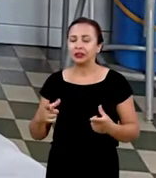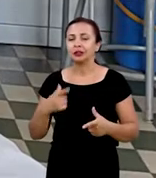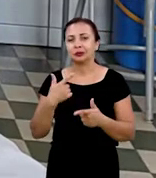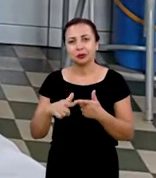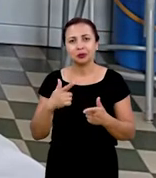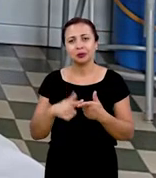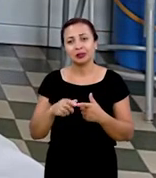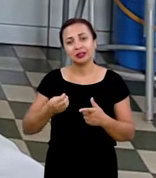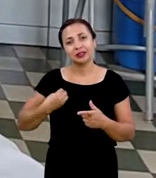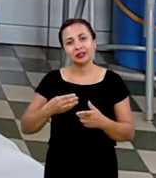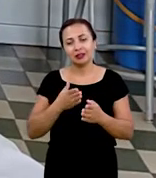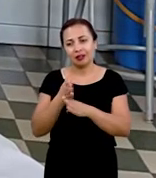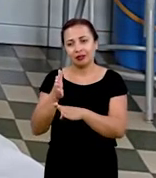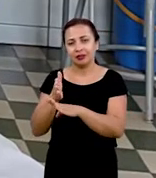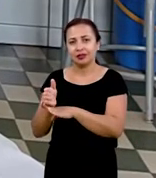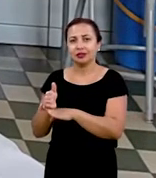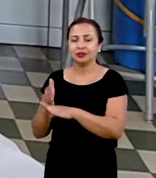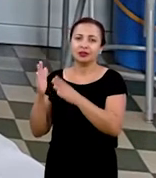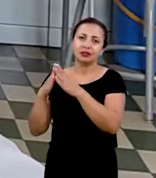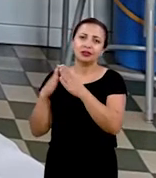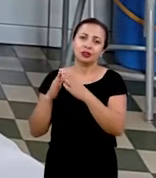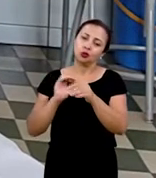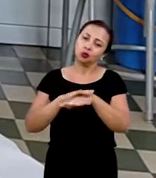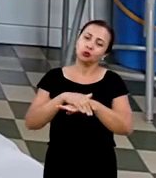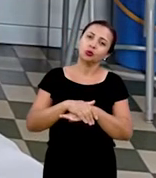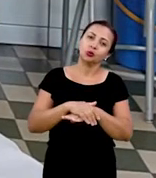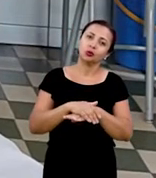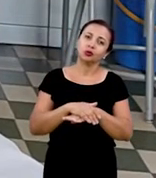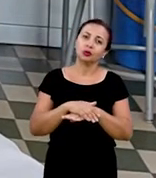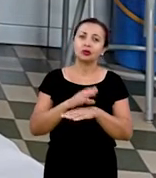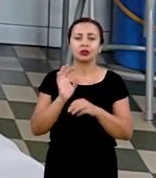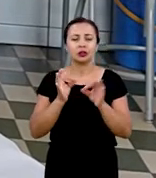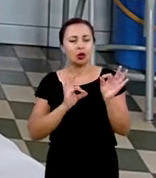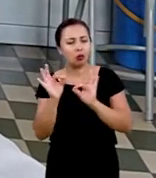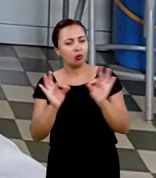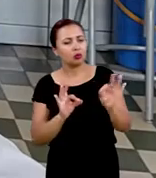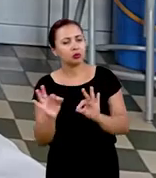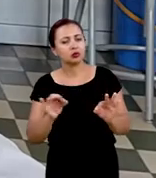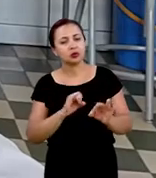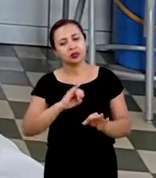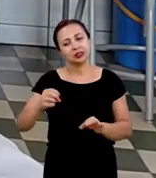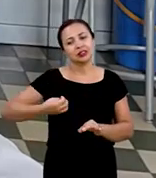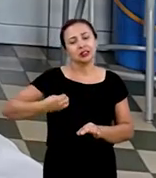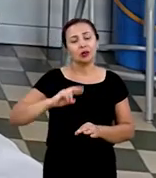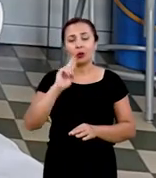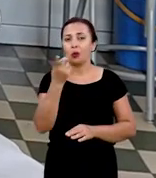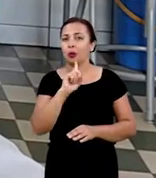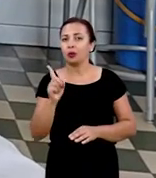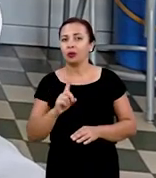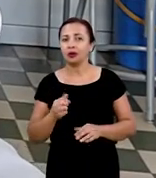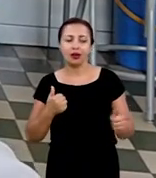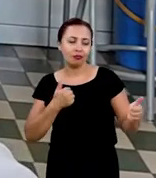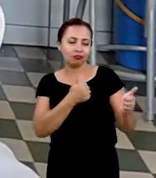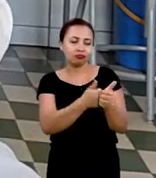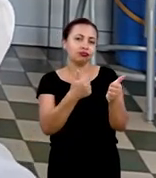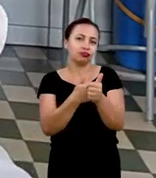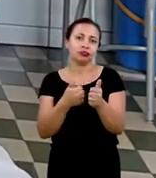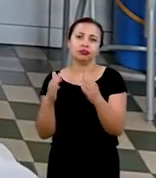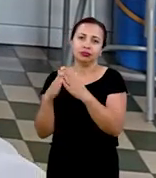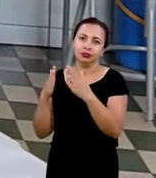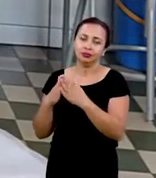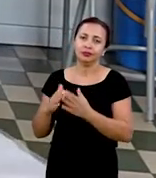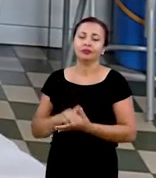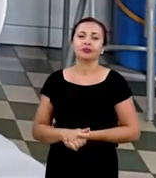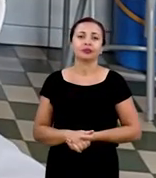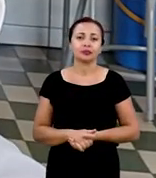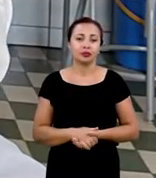deles estarem entrando nas casas de noite. Então já seria como uma forma de controle para saber se está ou não se aproximando dos